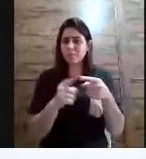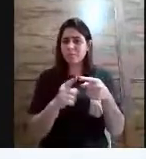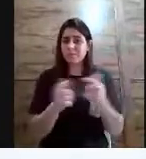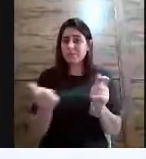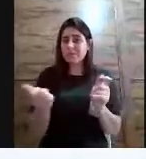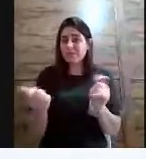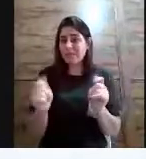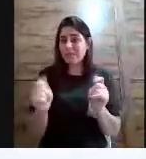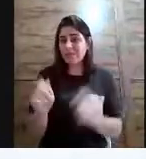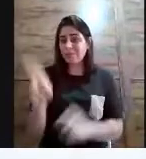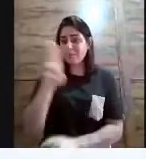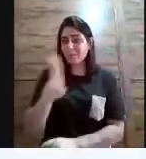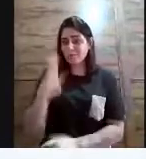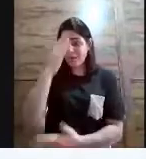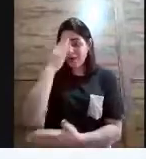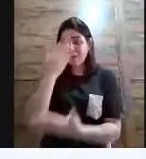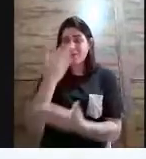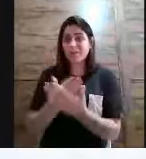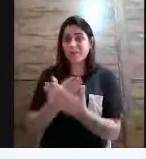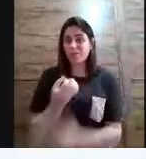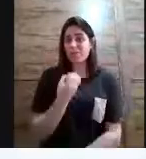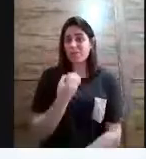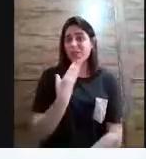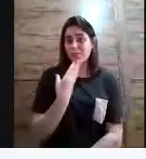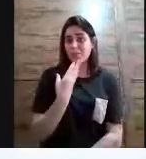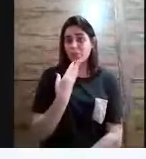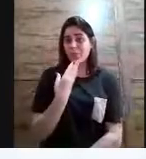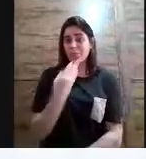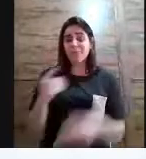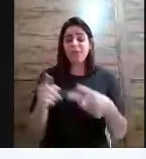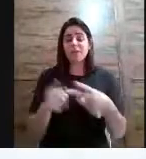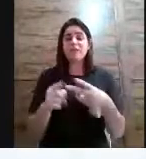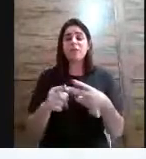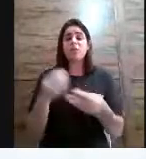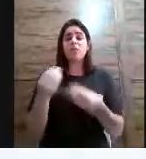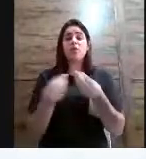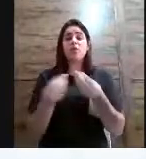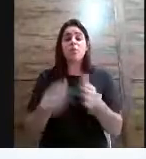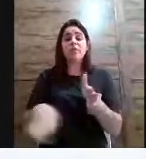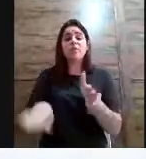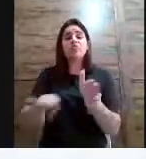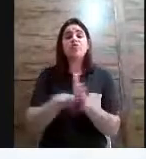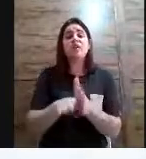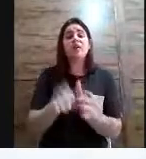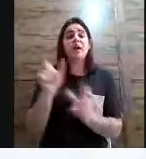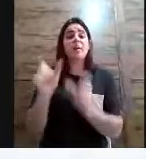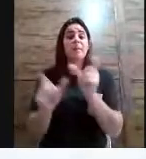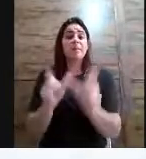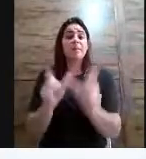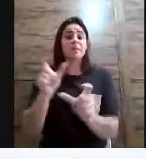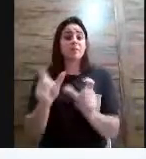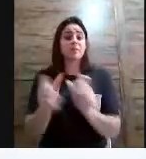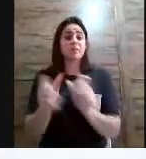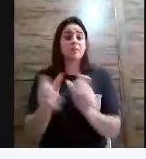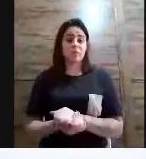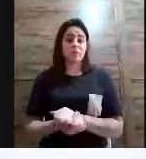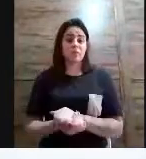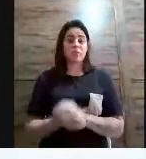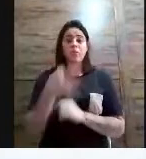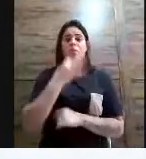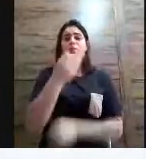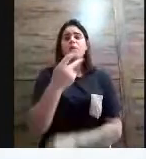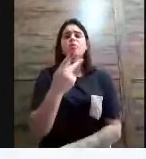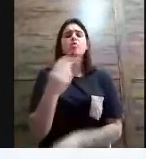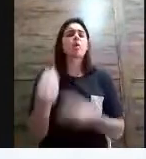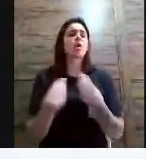porque acho que são dois problemas importantes e distintos. Então, qual é a sua opinião sobre elas?